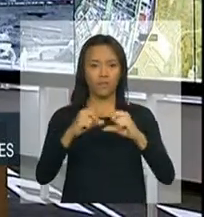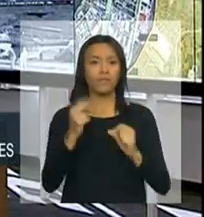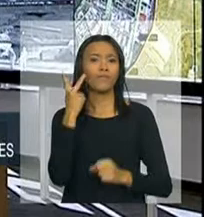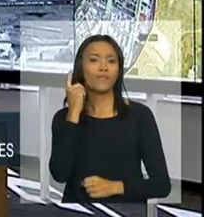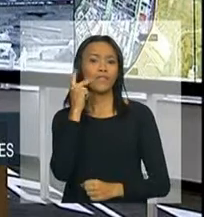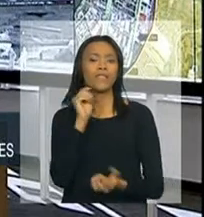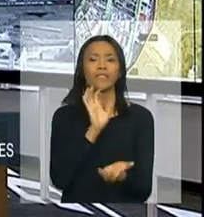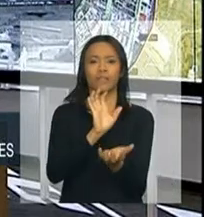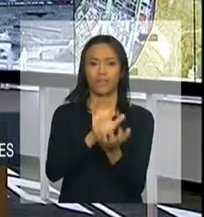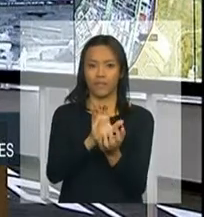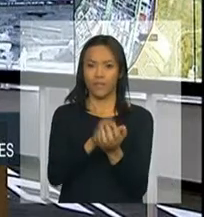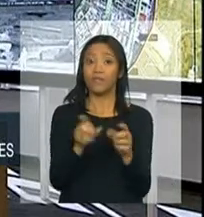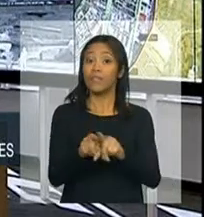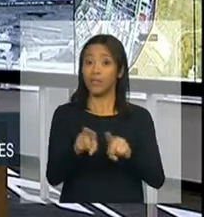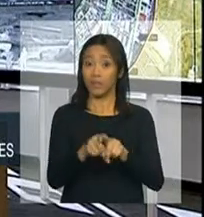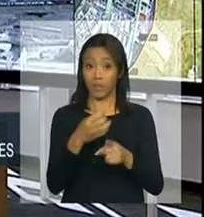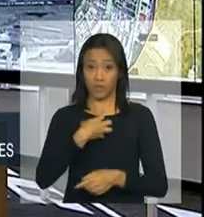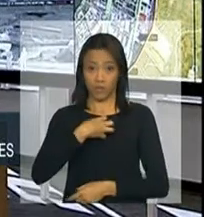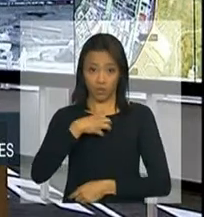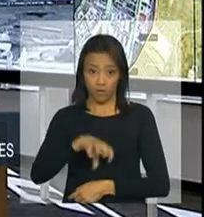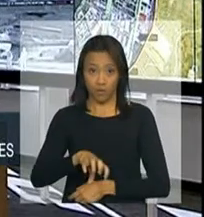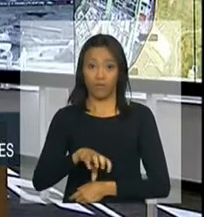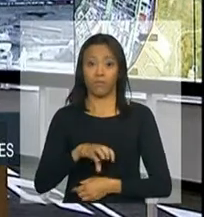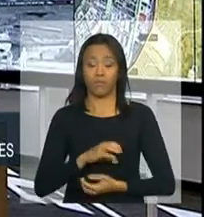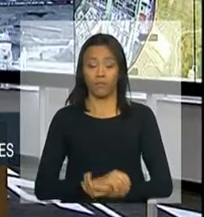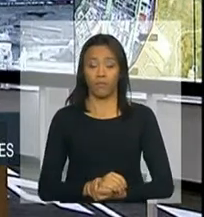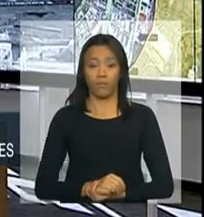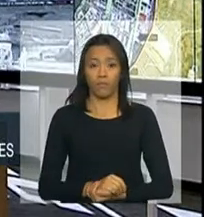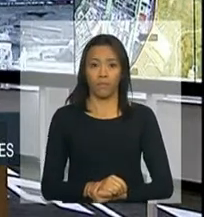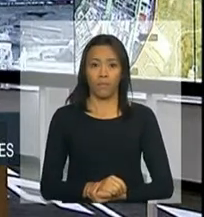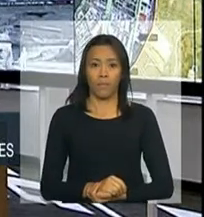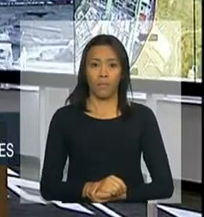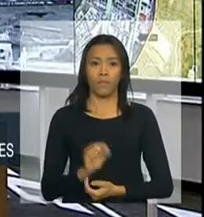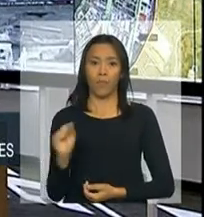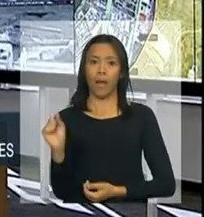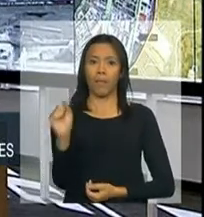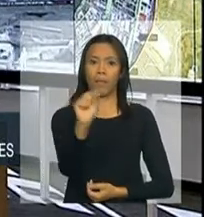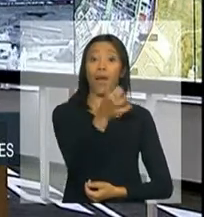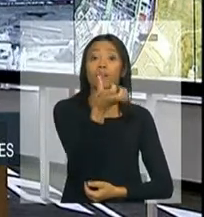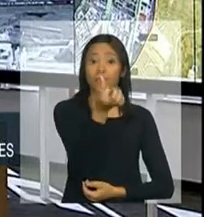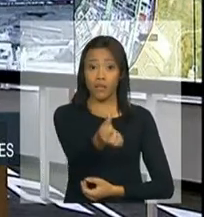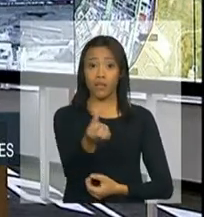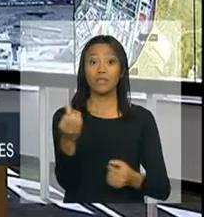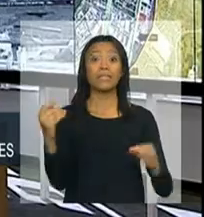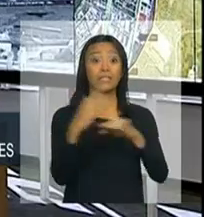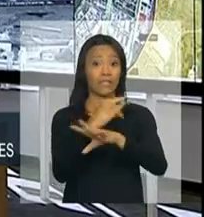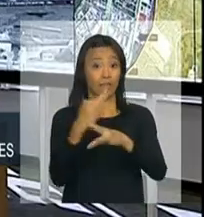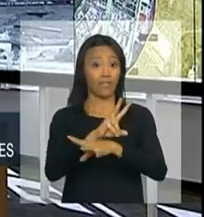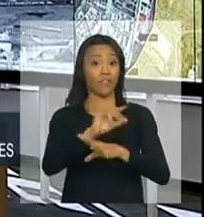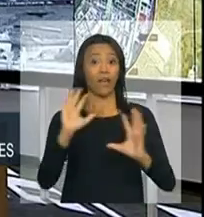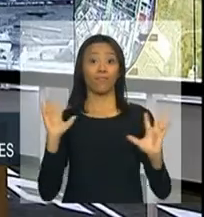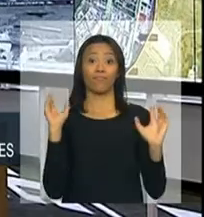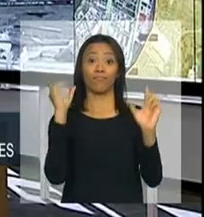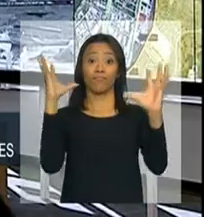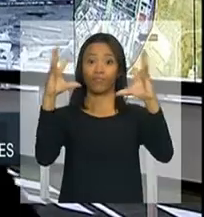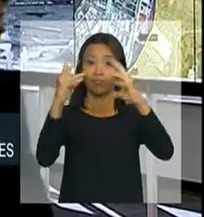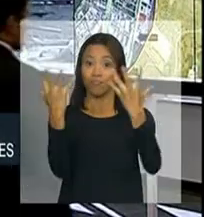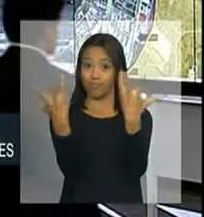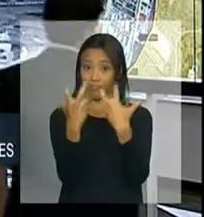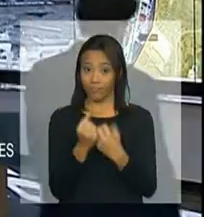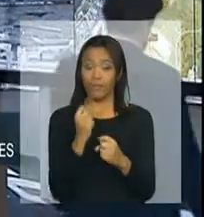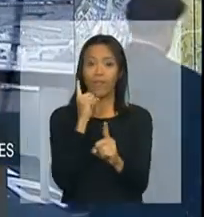Recife e salvador as seis cidades sede da Copa vão receber os centros